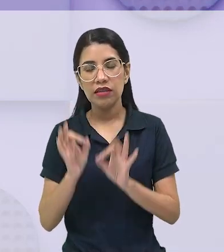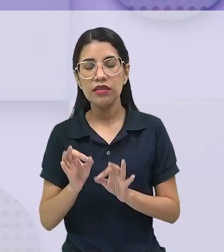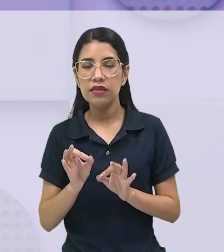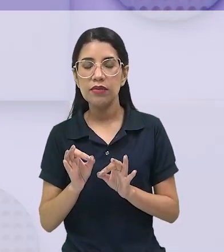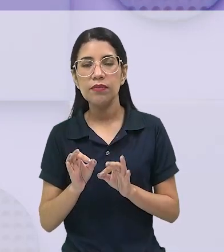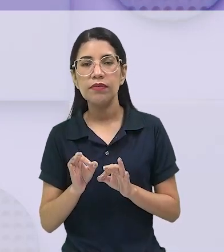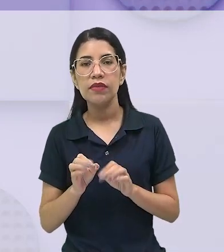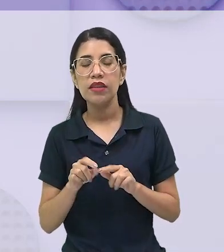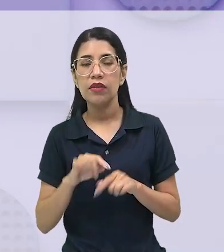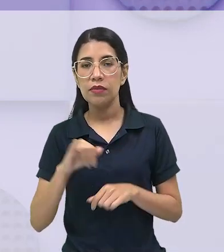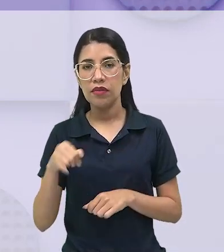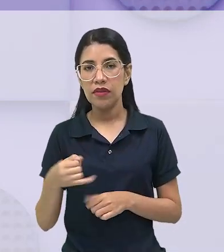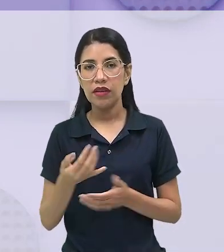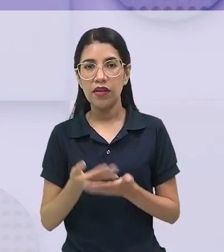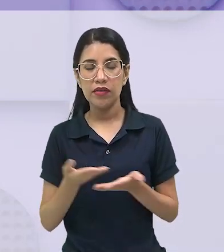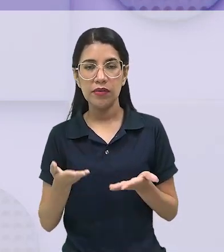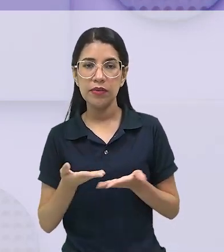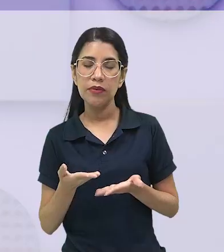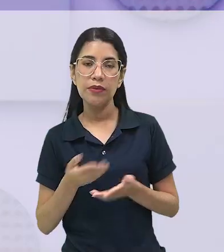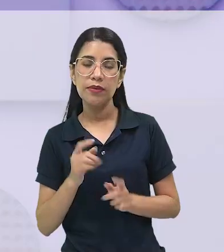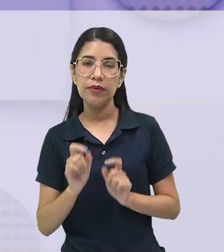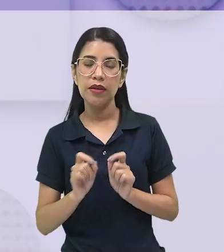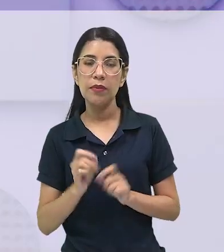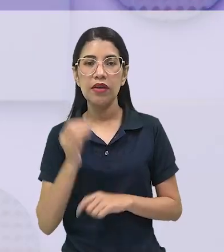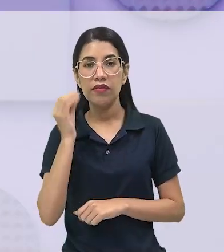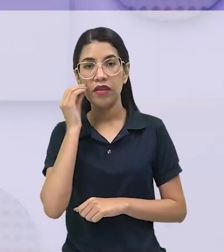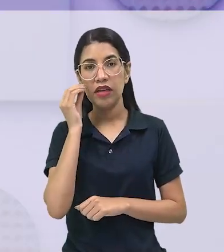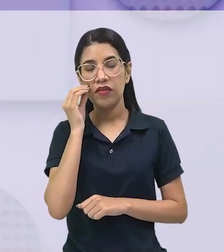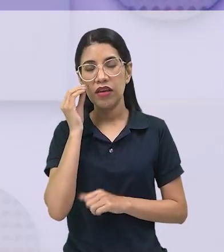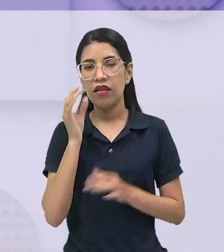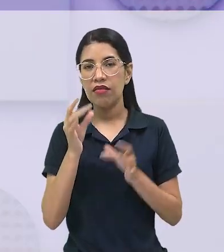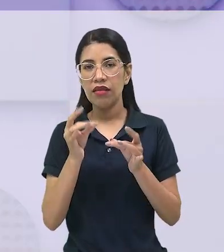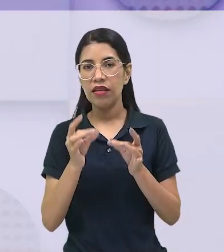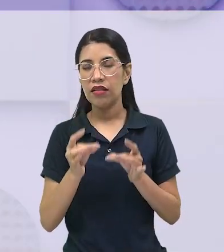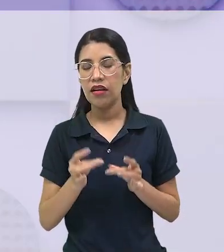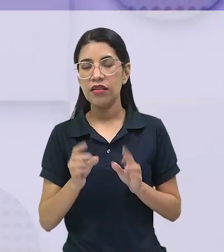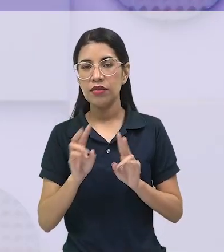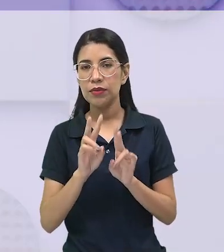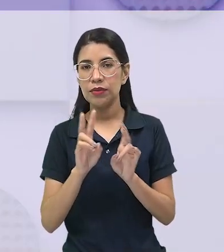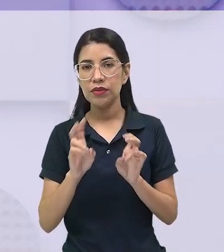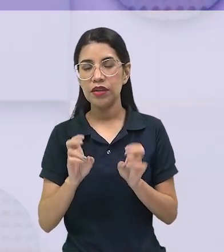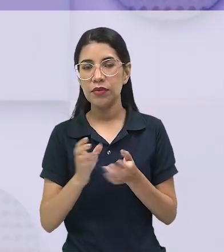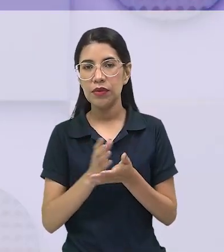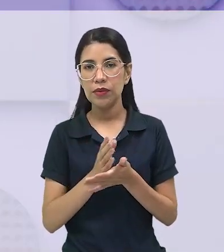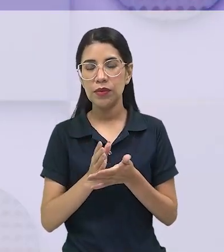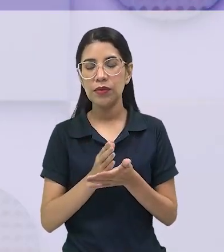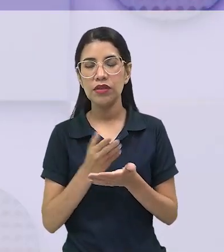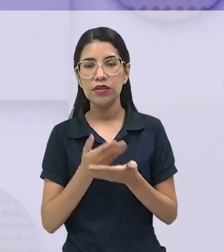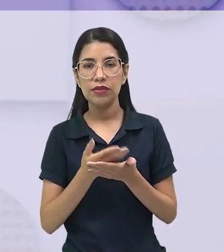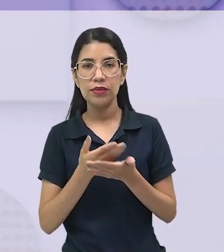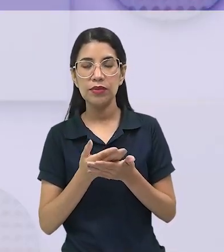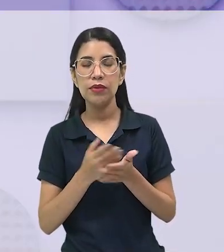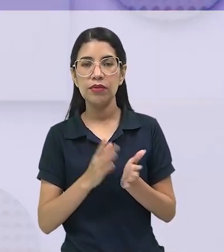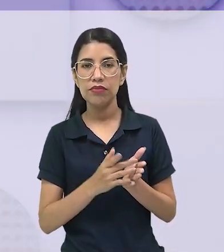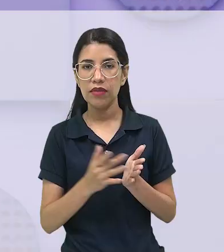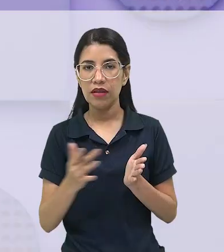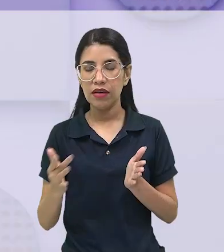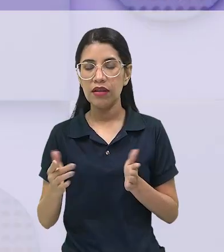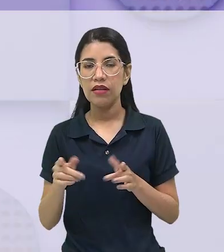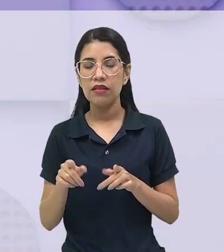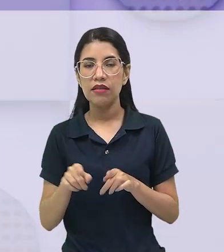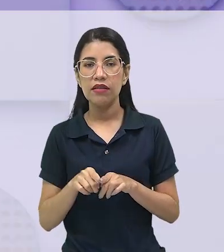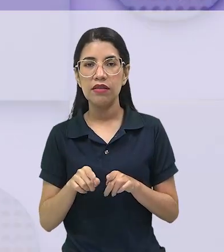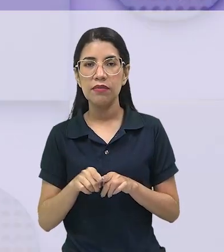vamos aproveitar a aula de hoje para fazer a verificação de algumas temáticas que vivemos, que olhamos,